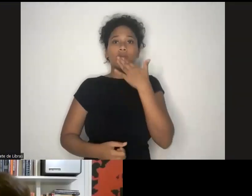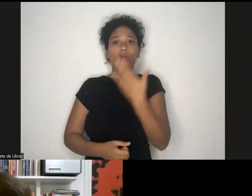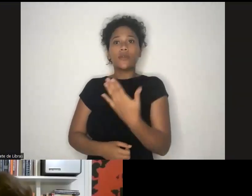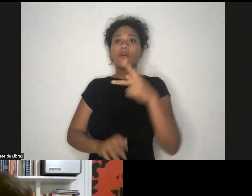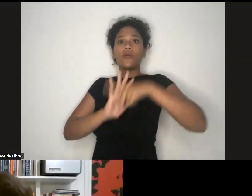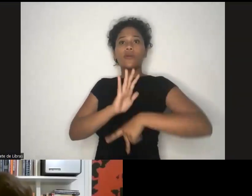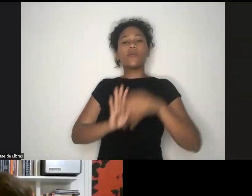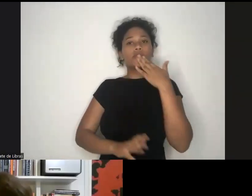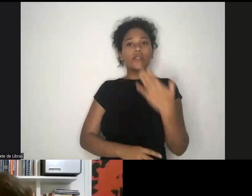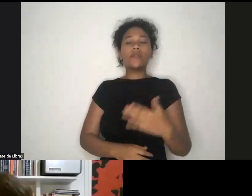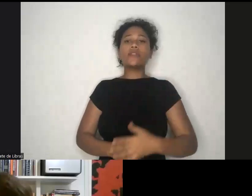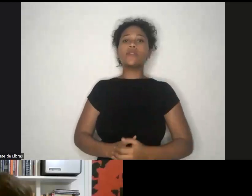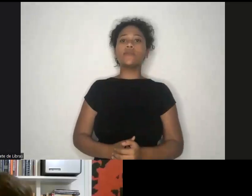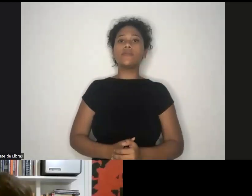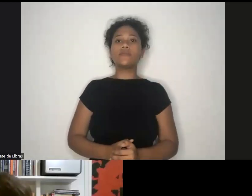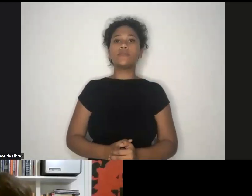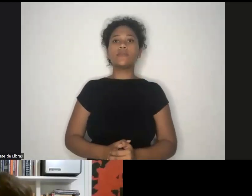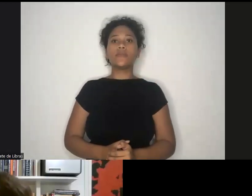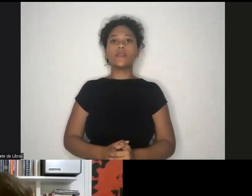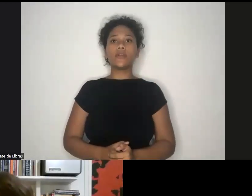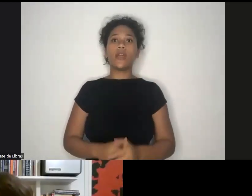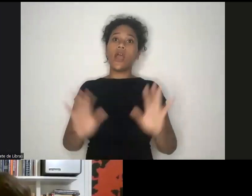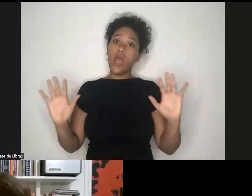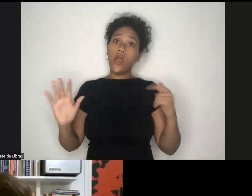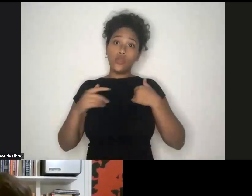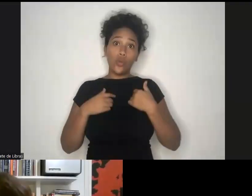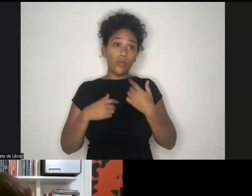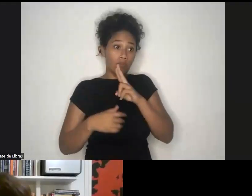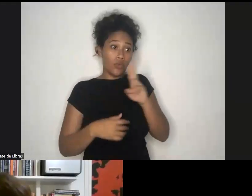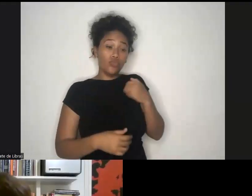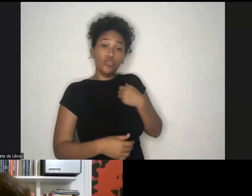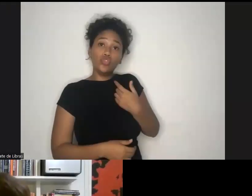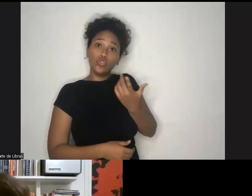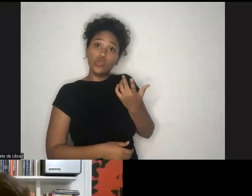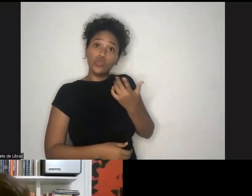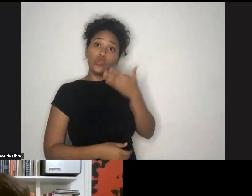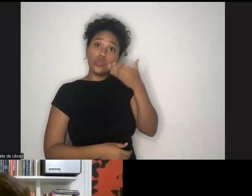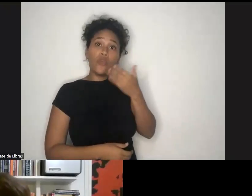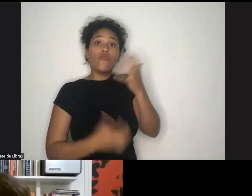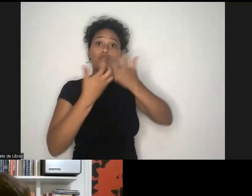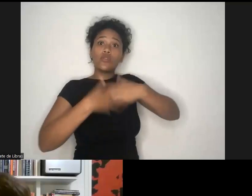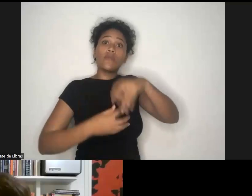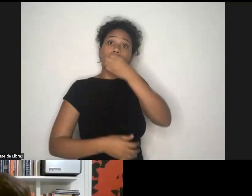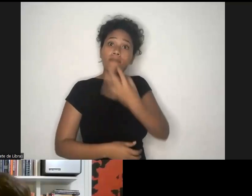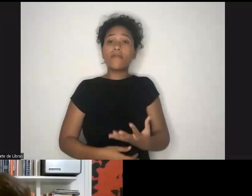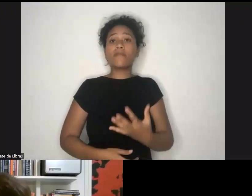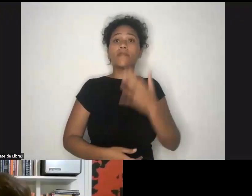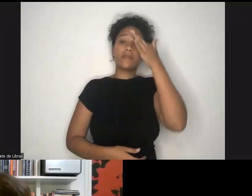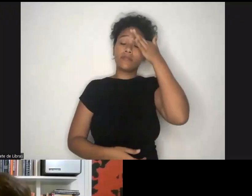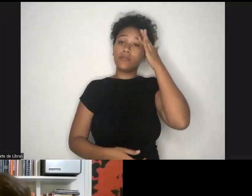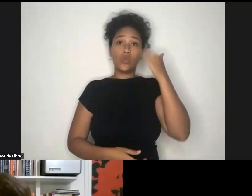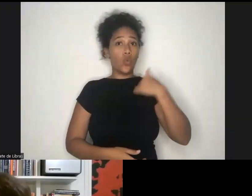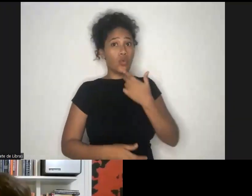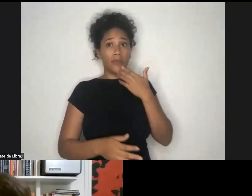que tá pedindo aí o personagem fiquei o projeto no meu discurso e funcionou muito bem eu falei assim cara não sou eu que tô pedindo